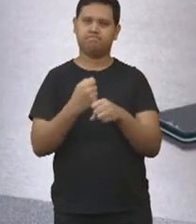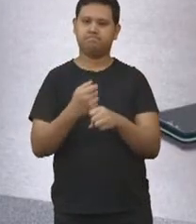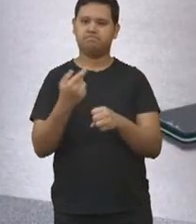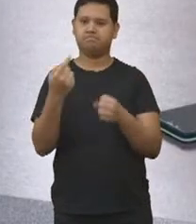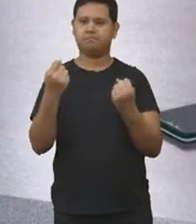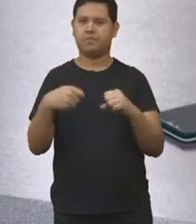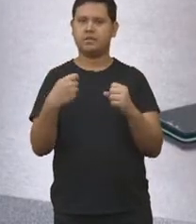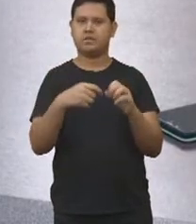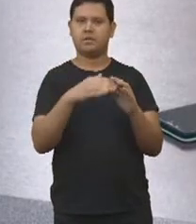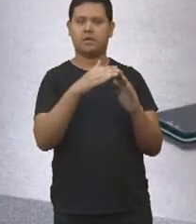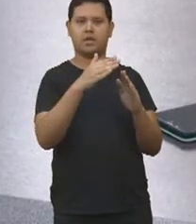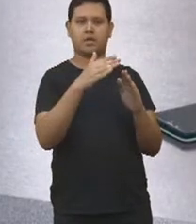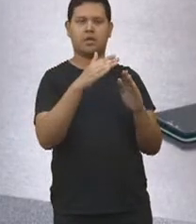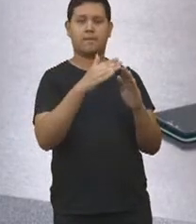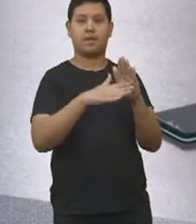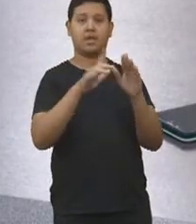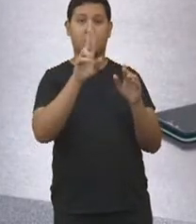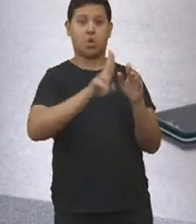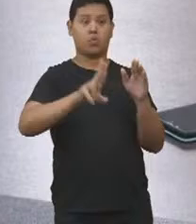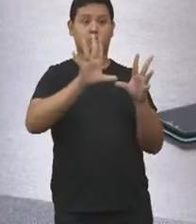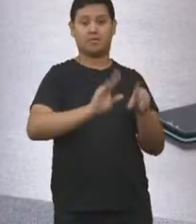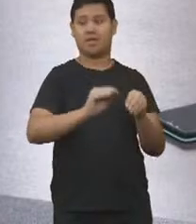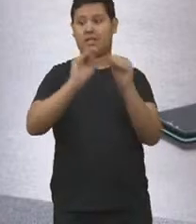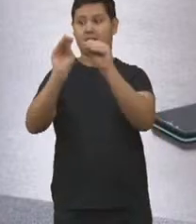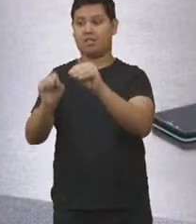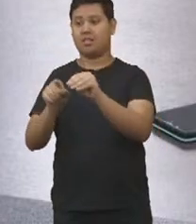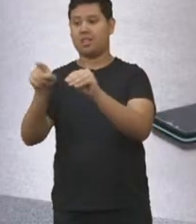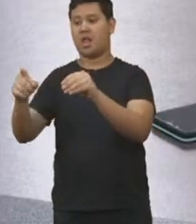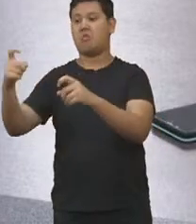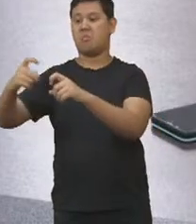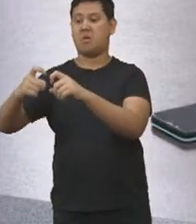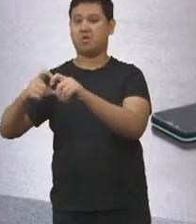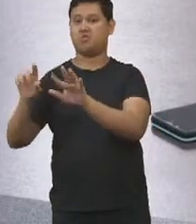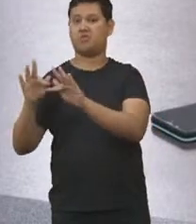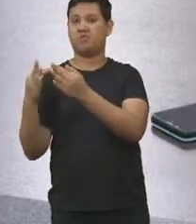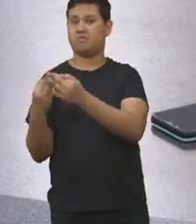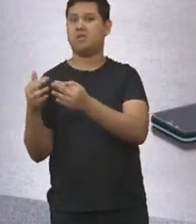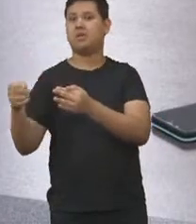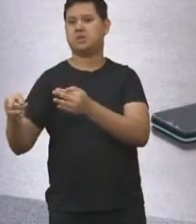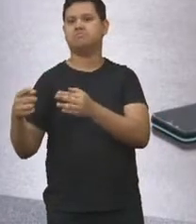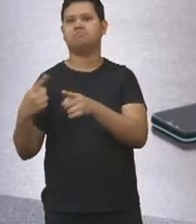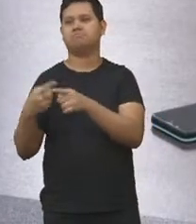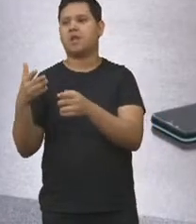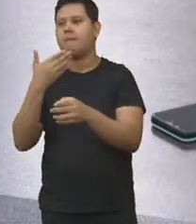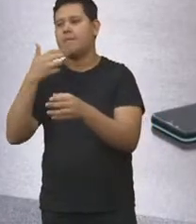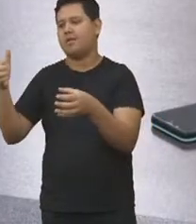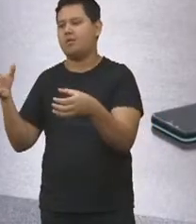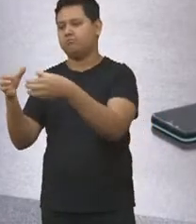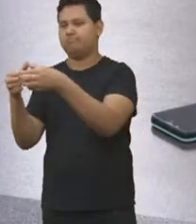o médico da família, que fez outro postinho do Parque Minha Lua, o médico da família, para não ficar todo mundo junto.